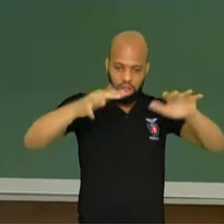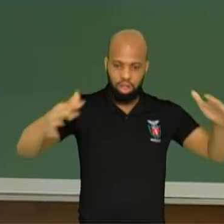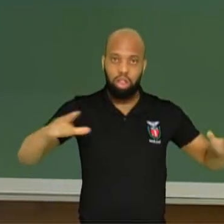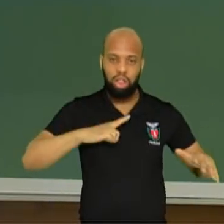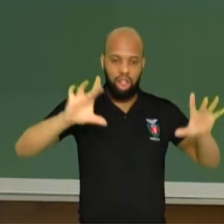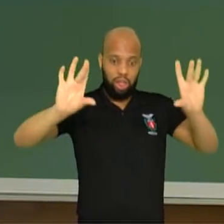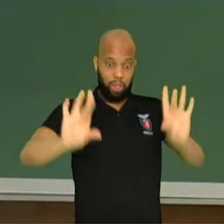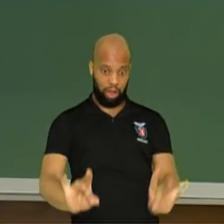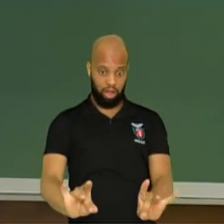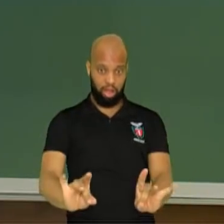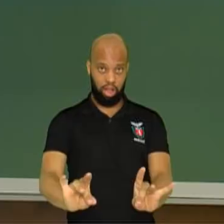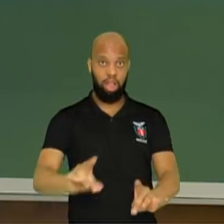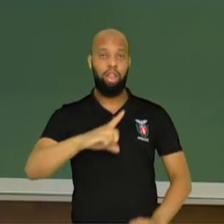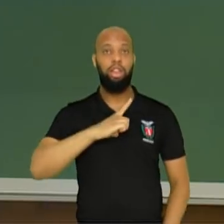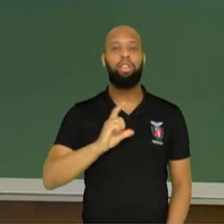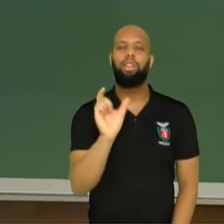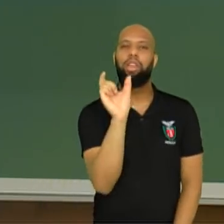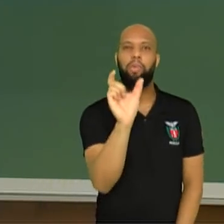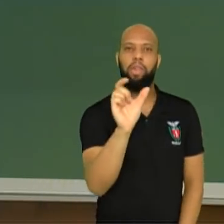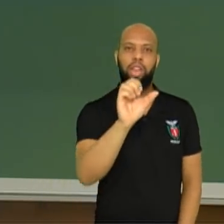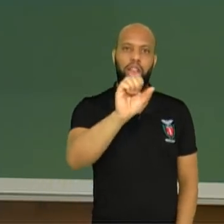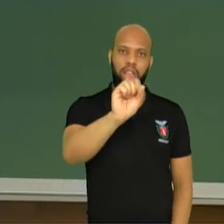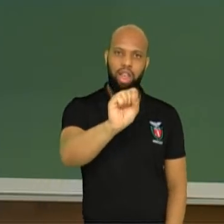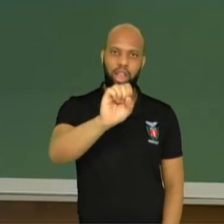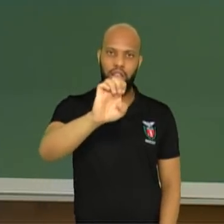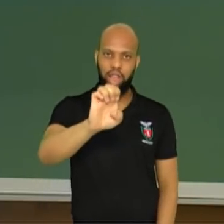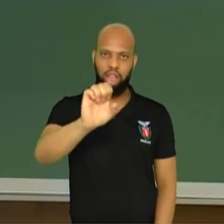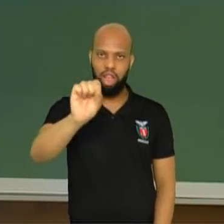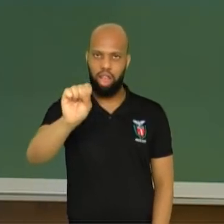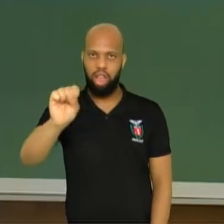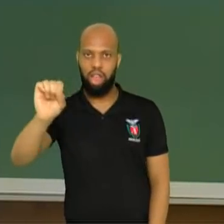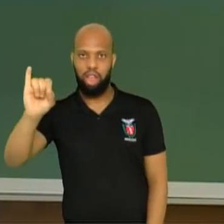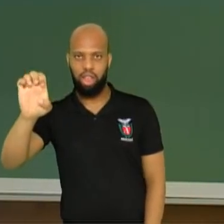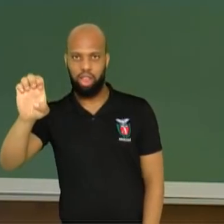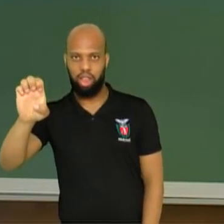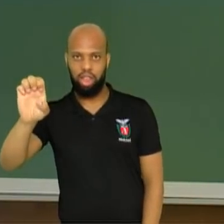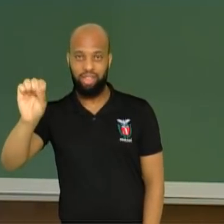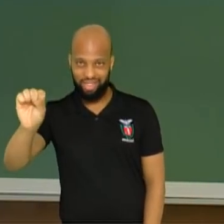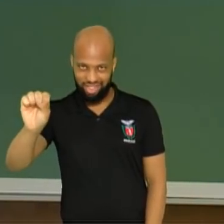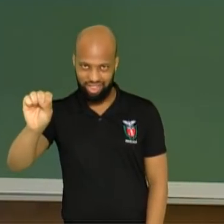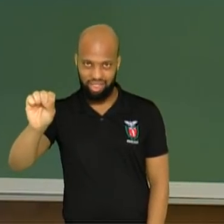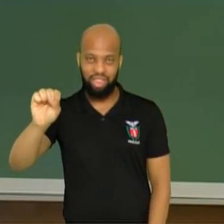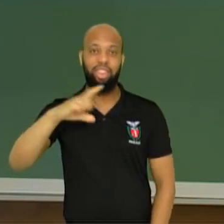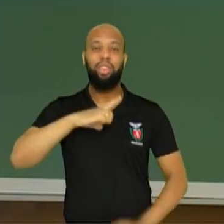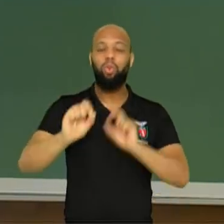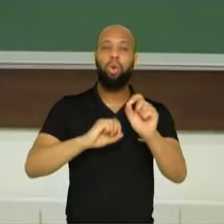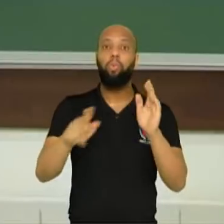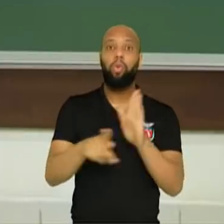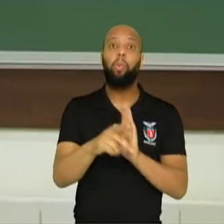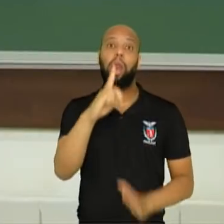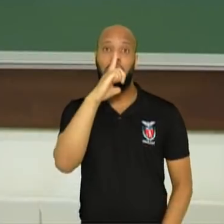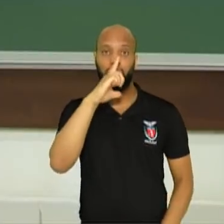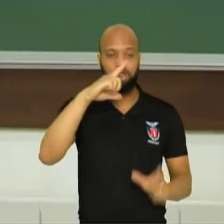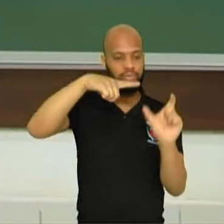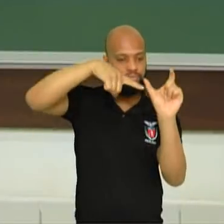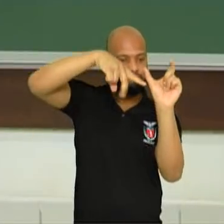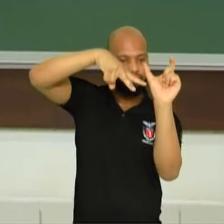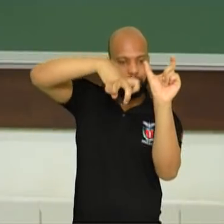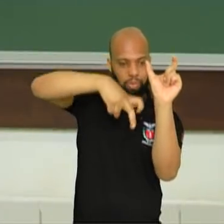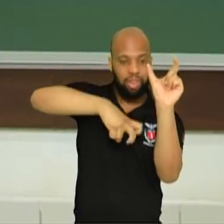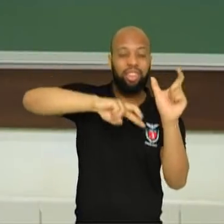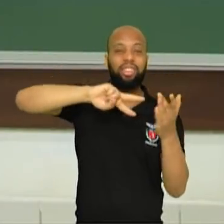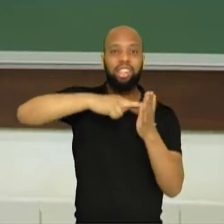curiosidade. A palavra séssil vem do latim que significa diretamente ligado. Então, esses organismos eles